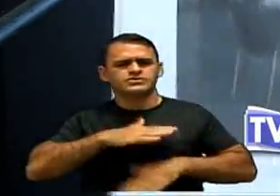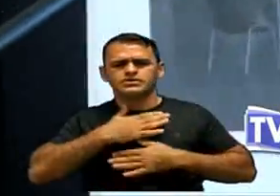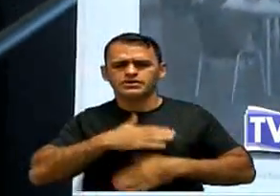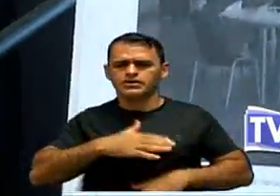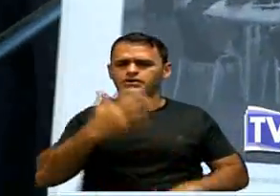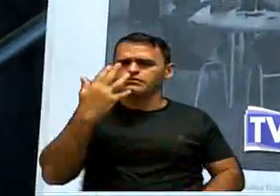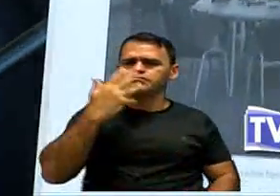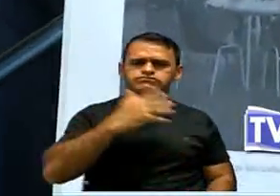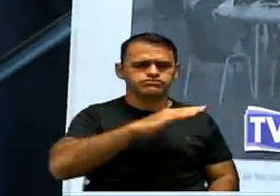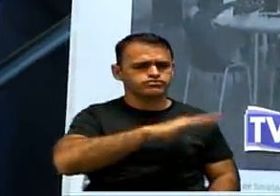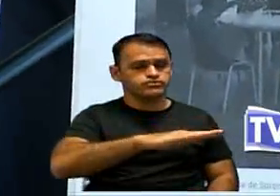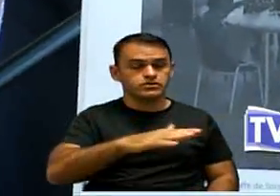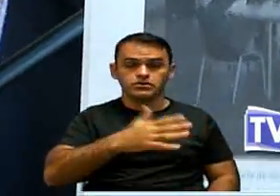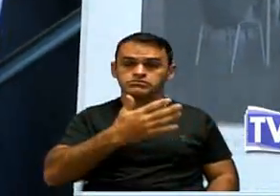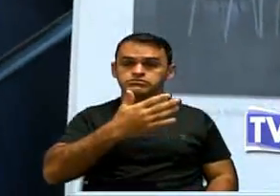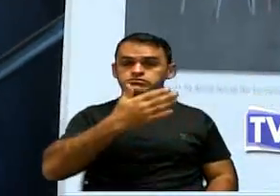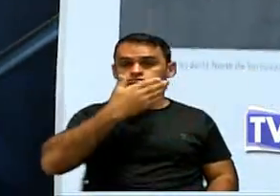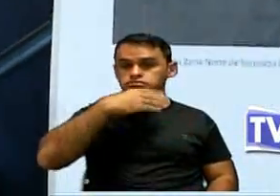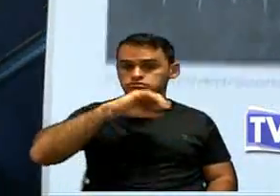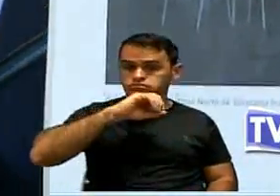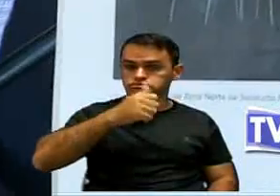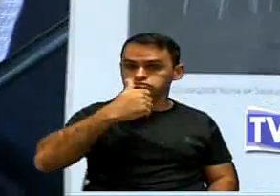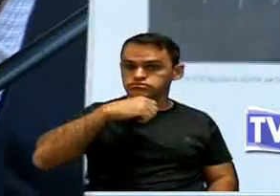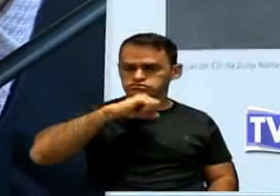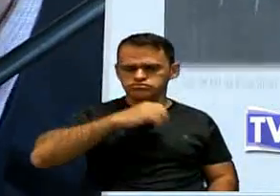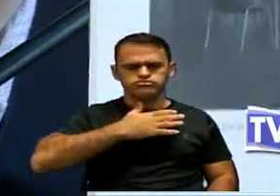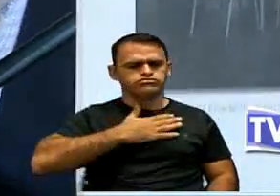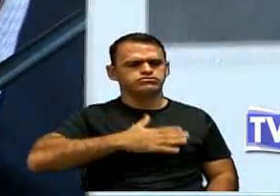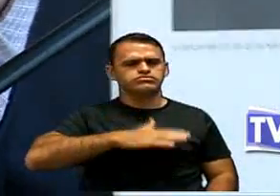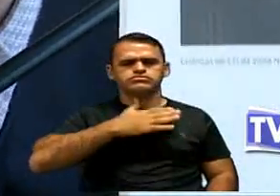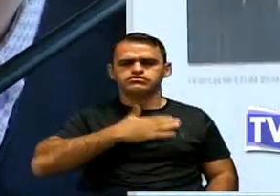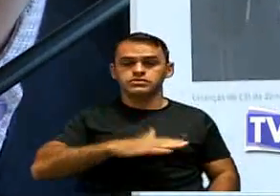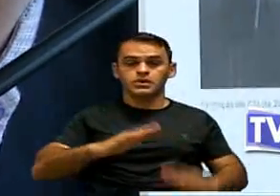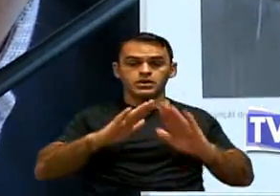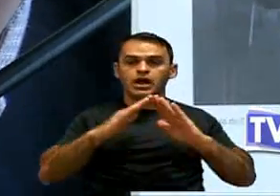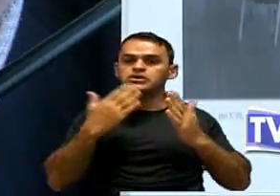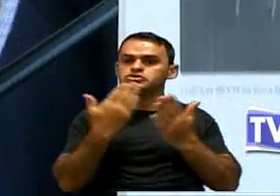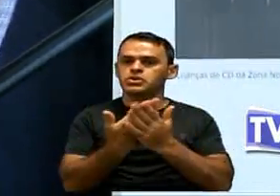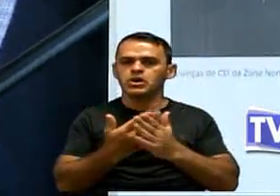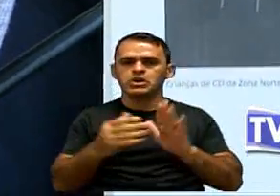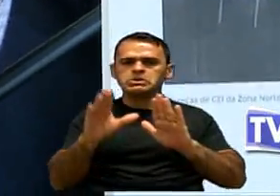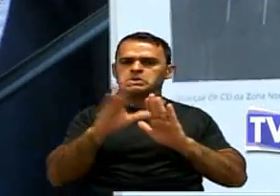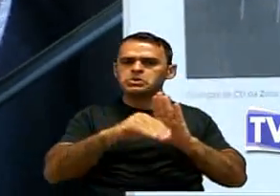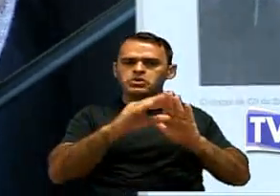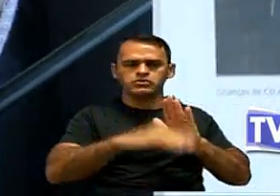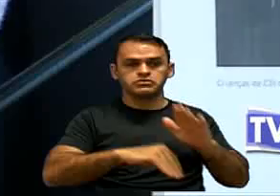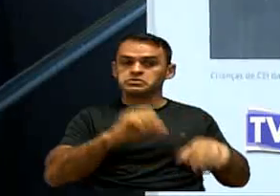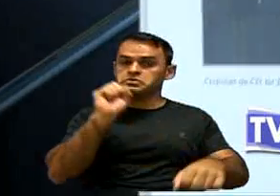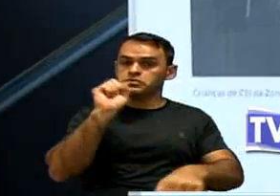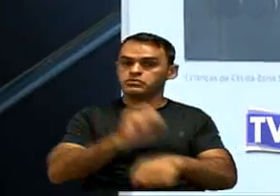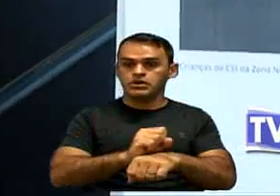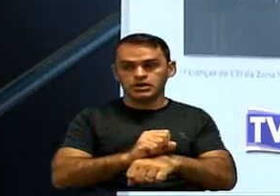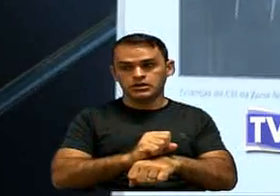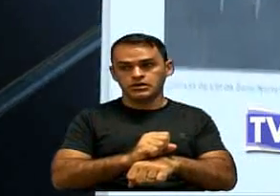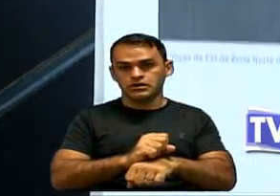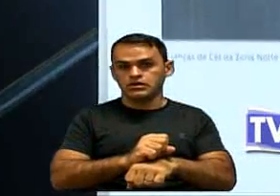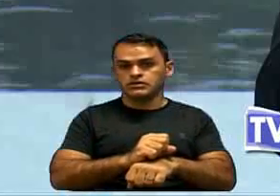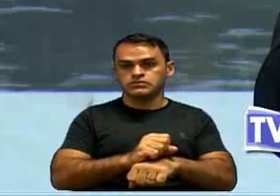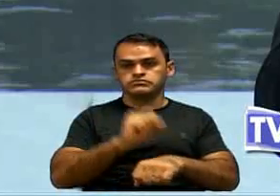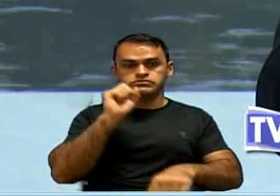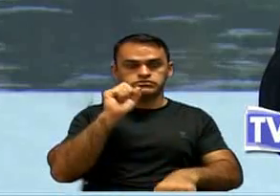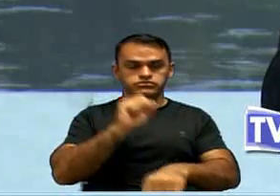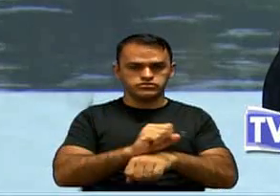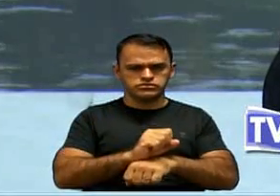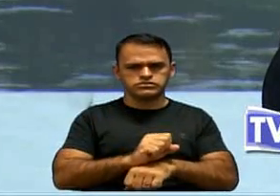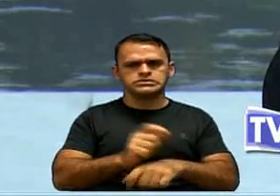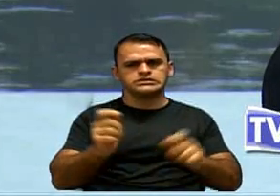trazer segurança para os pais, essas escolas vão deixar de ser furtadas, ou pelo menos vai inibir